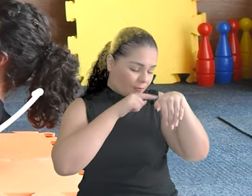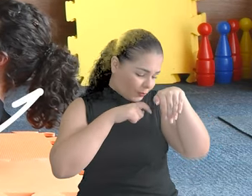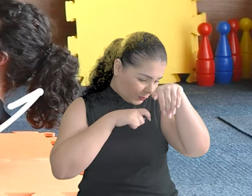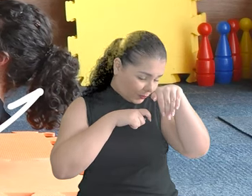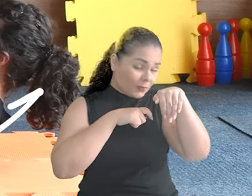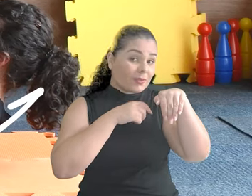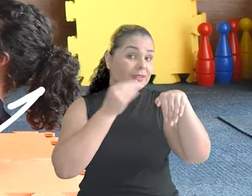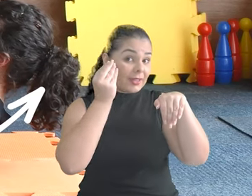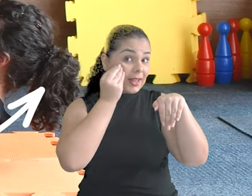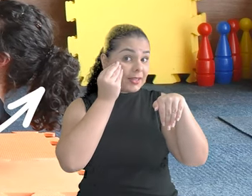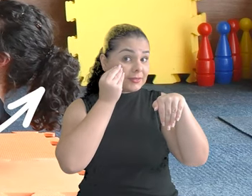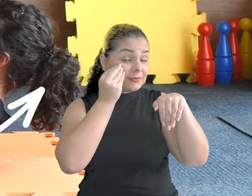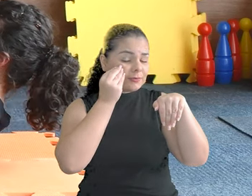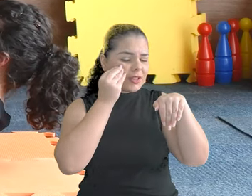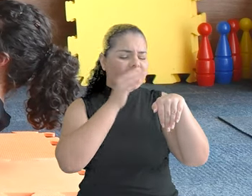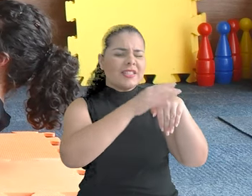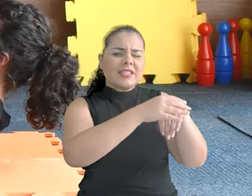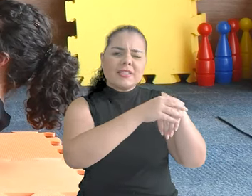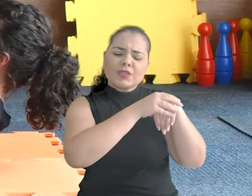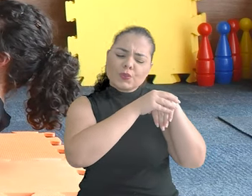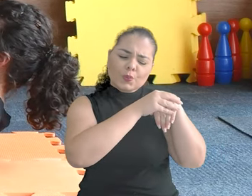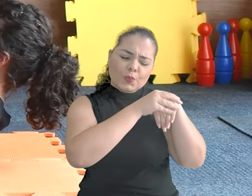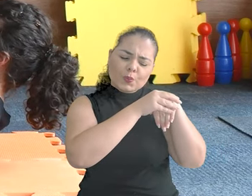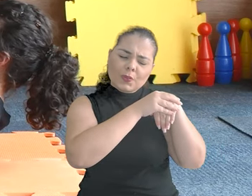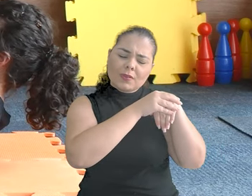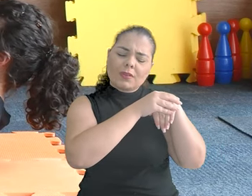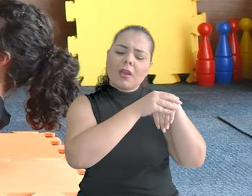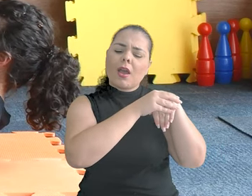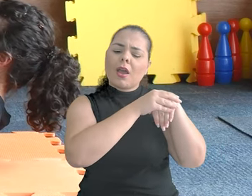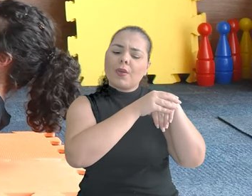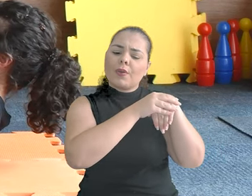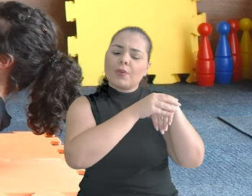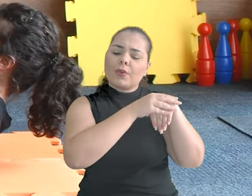direção. Segura.